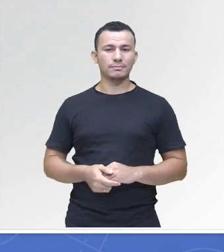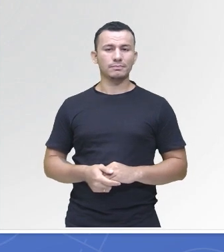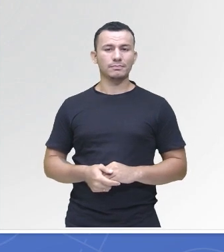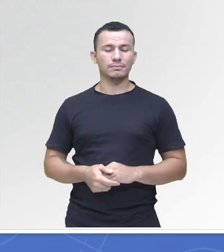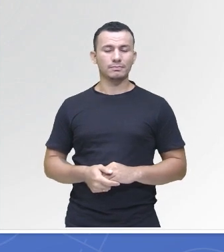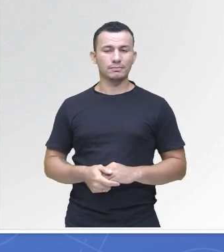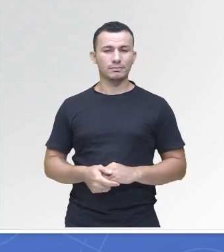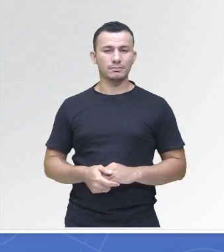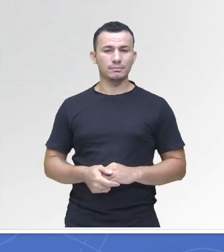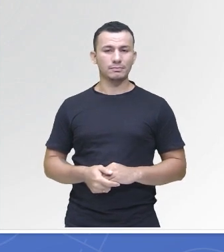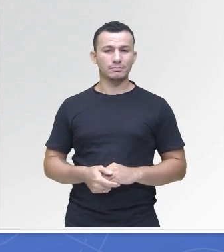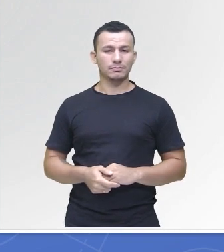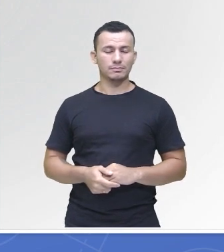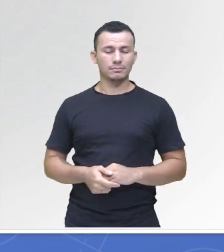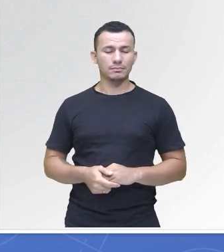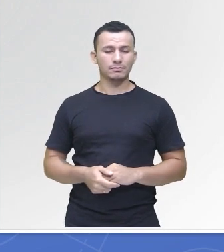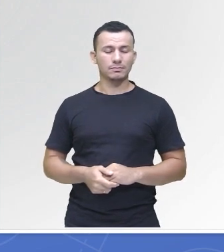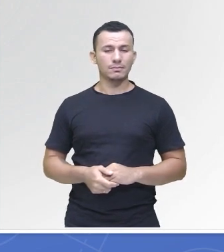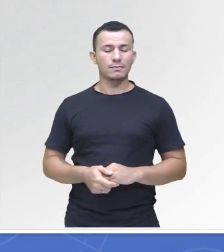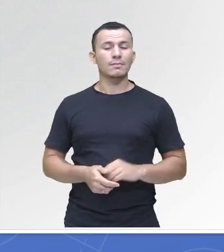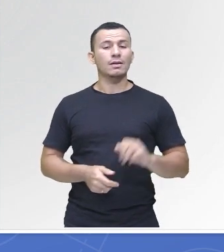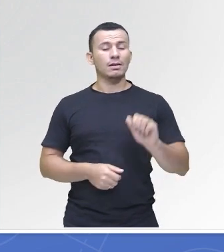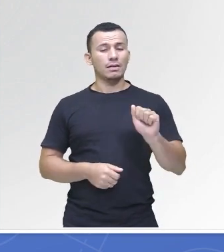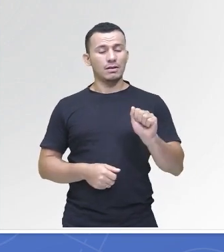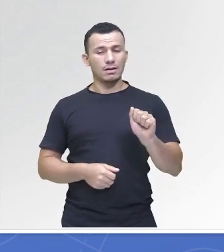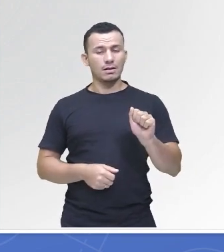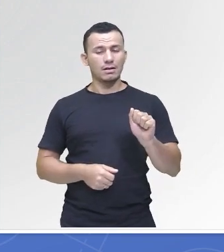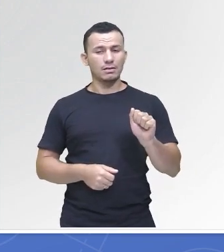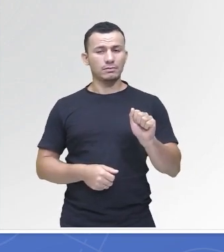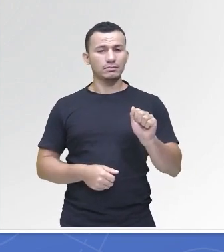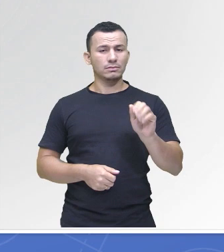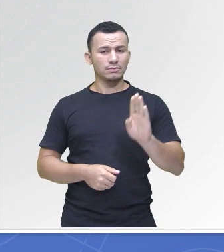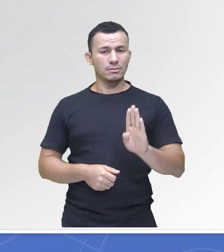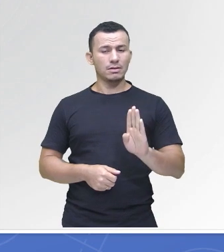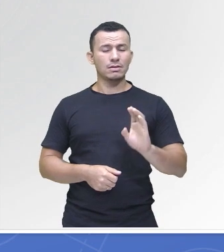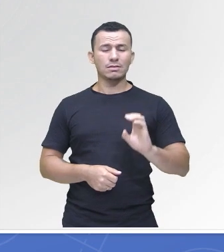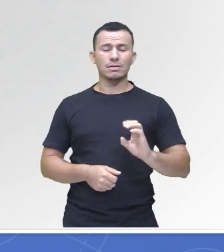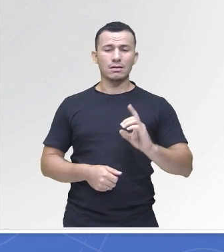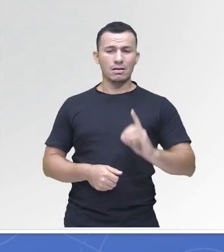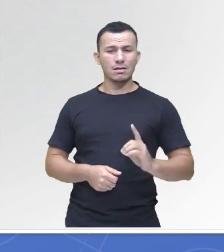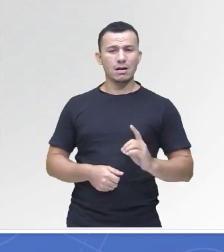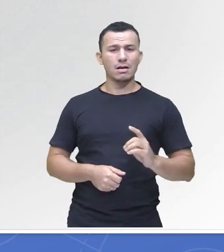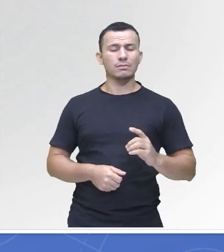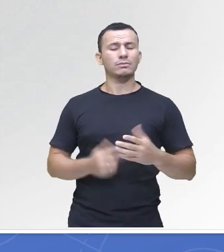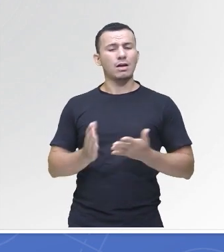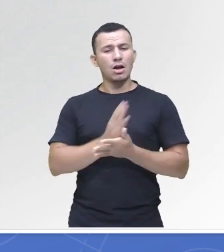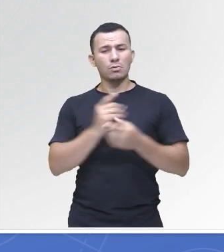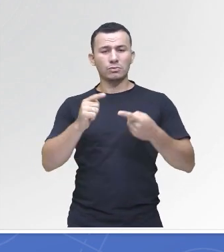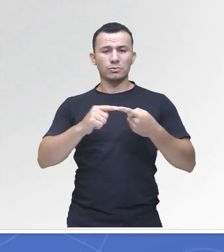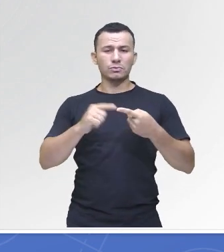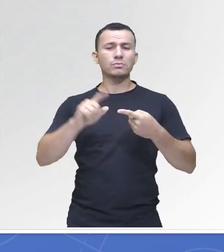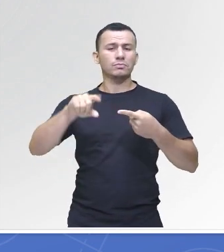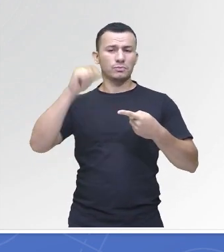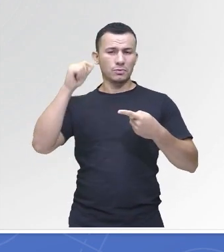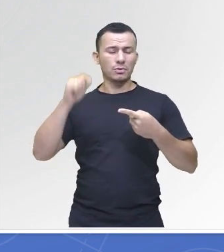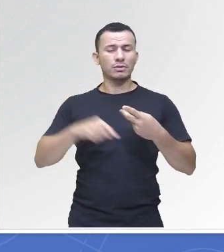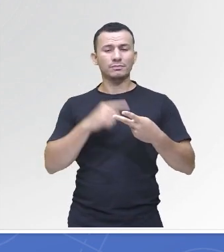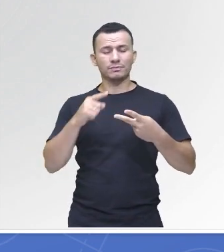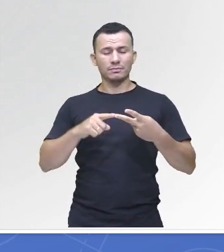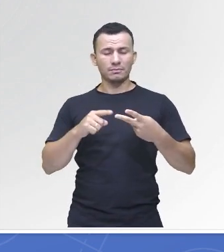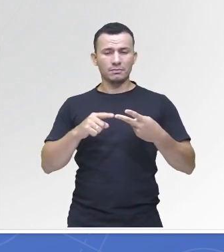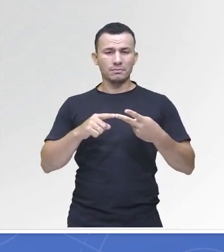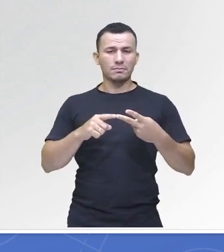tem a artéria aorta e veia cava, né, que alguns alunos marcaram. A B,